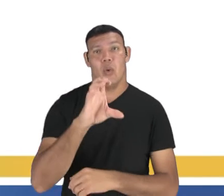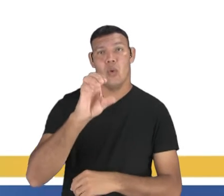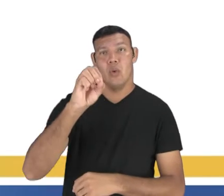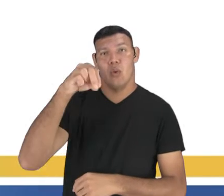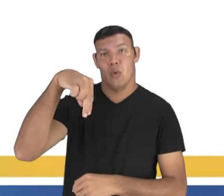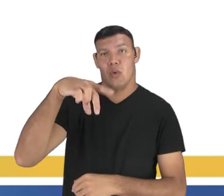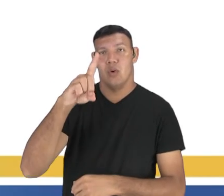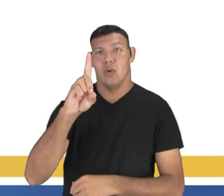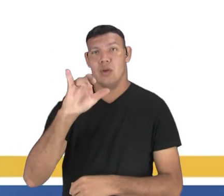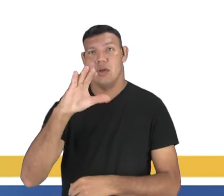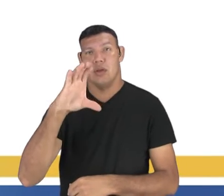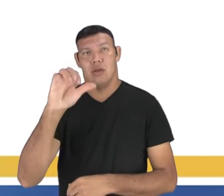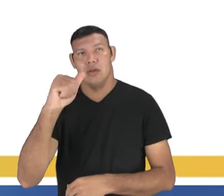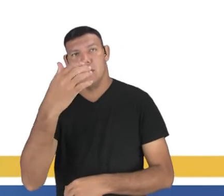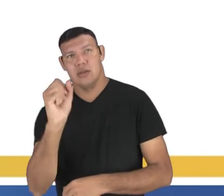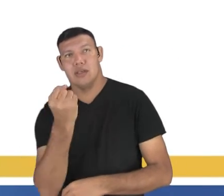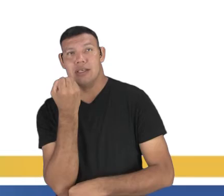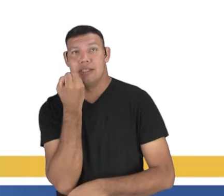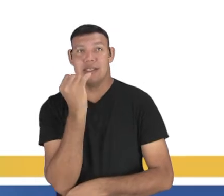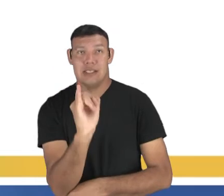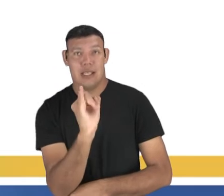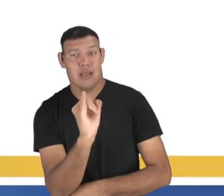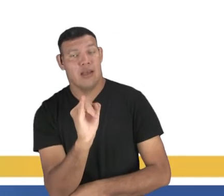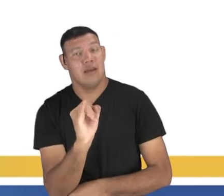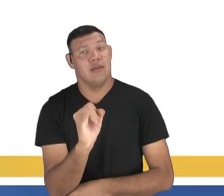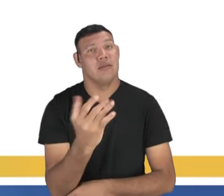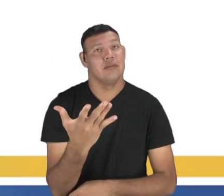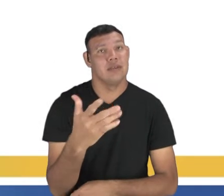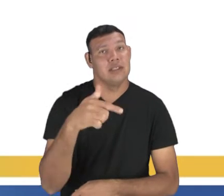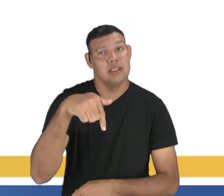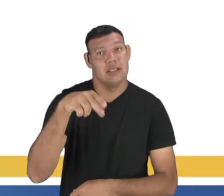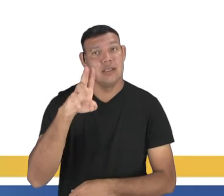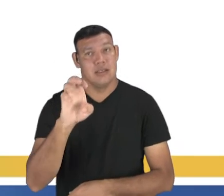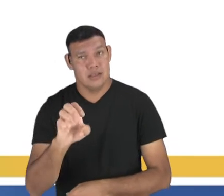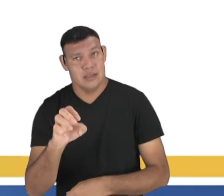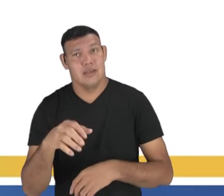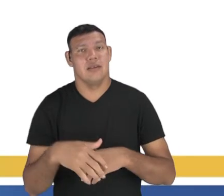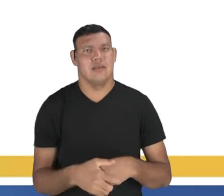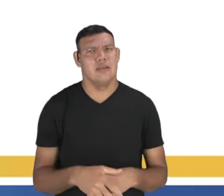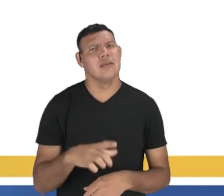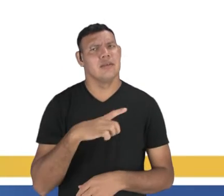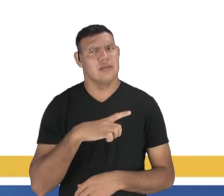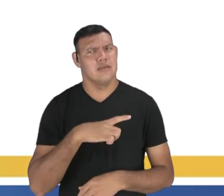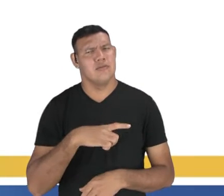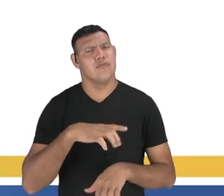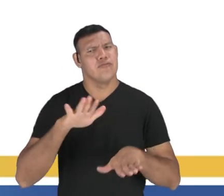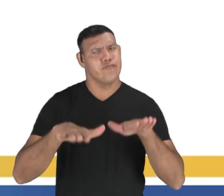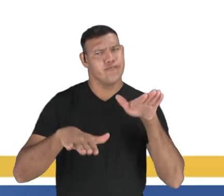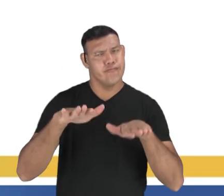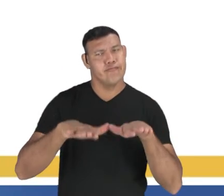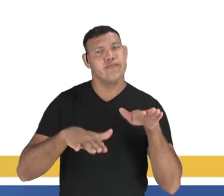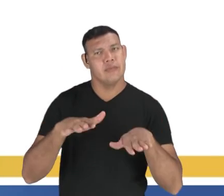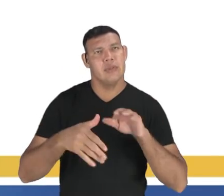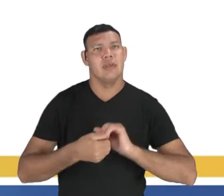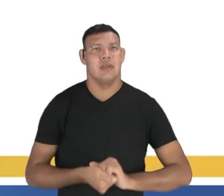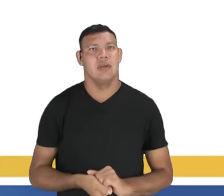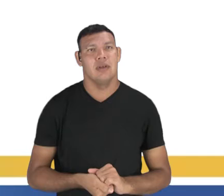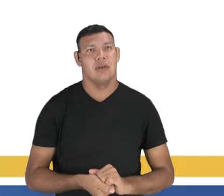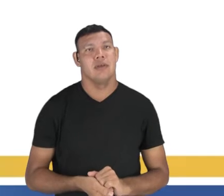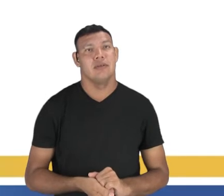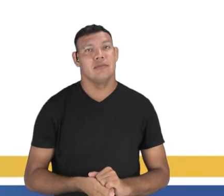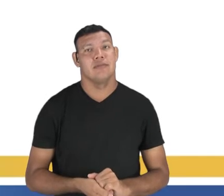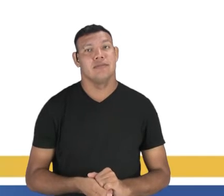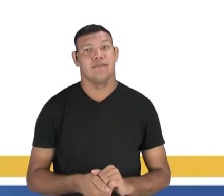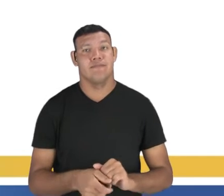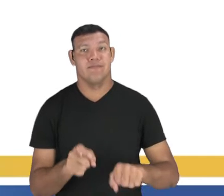tenho também o se, ao menos que, então tem sempre algo que acontece em detrimento de outra coisa. E quando eu